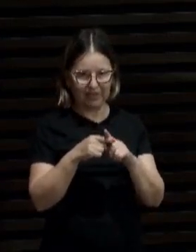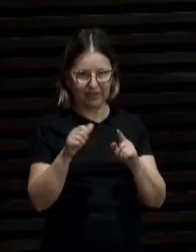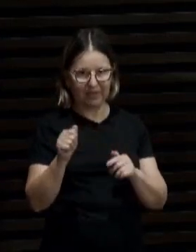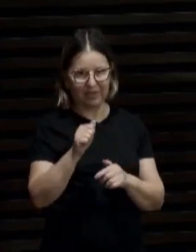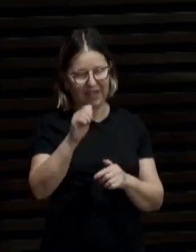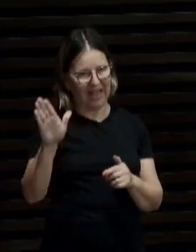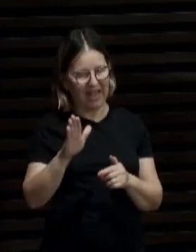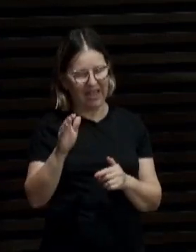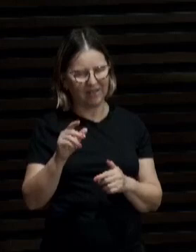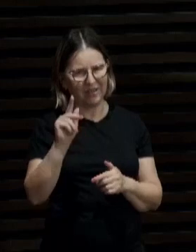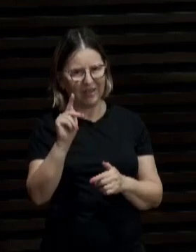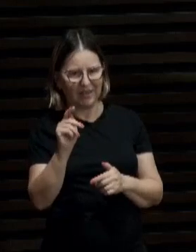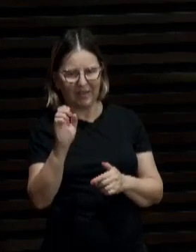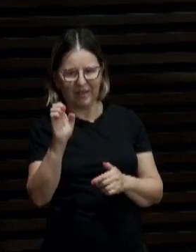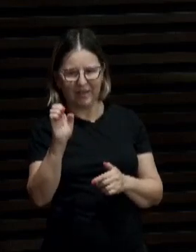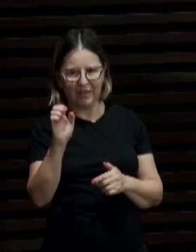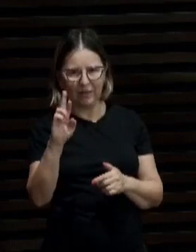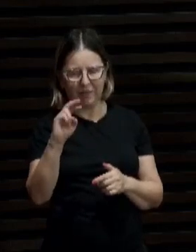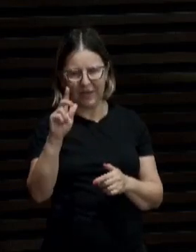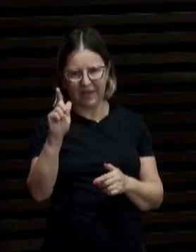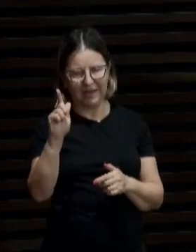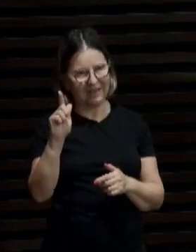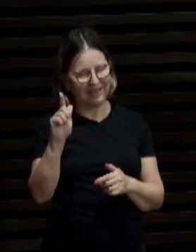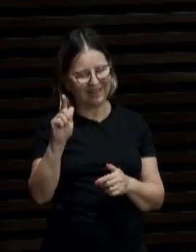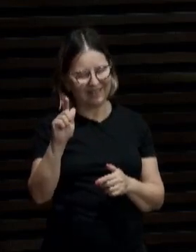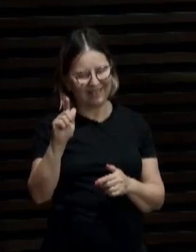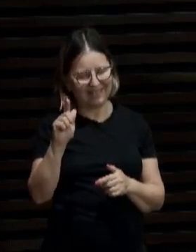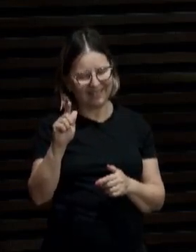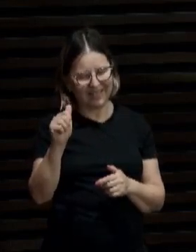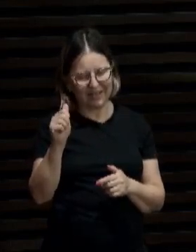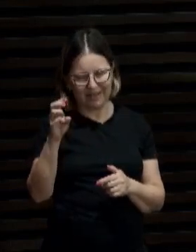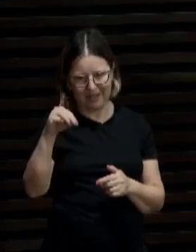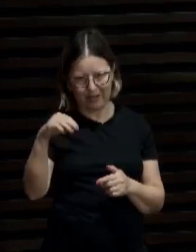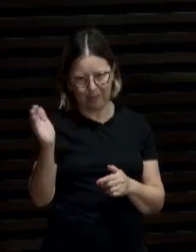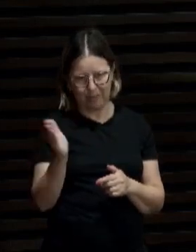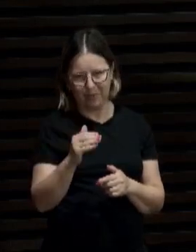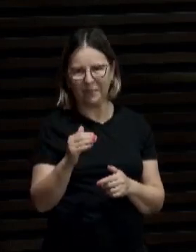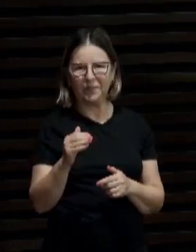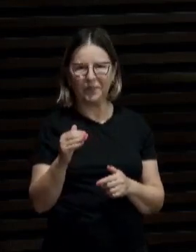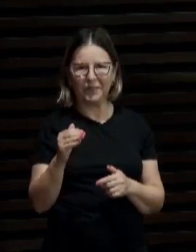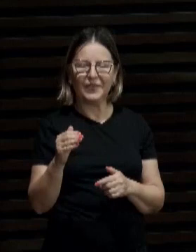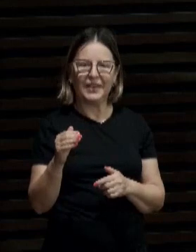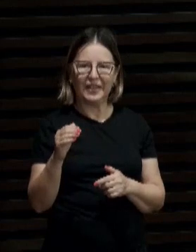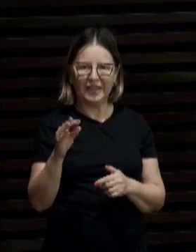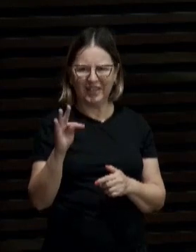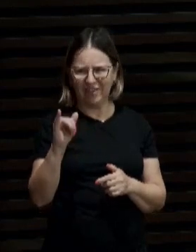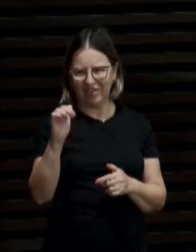Pérgamo, Esmirna, Sardes, Tiatira, Filadélfia e Laodiceia, foram frutos da obra missionária dos Efésios,